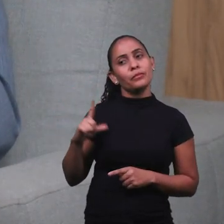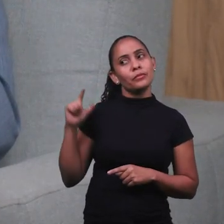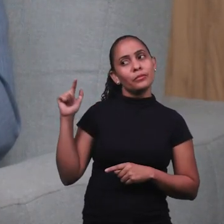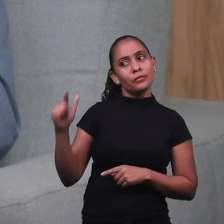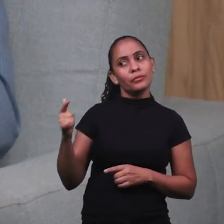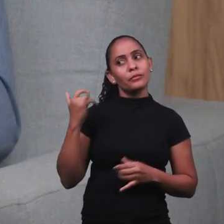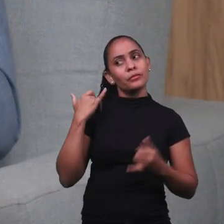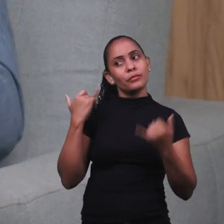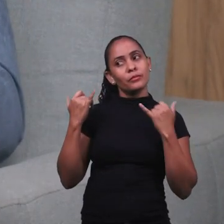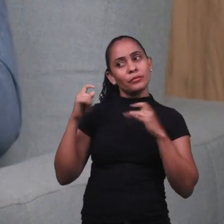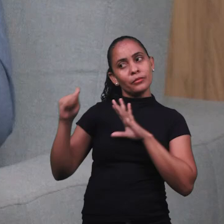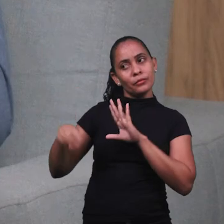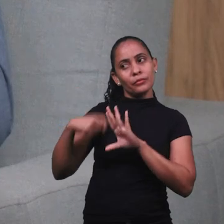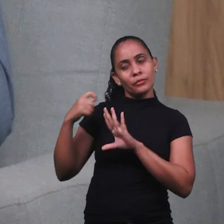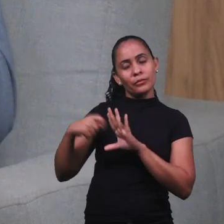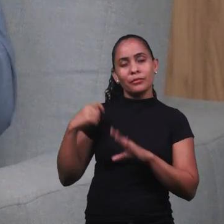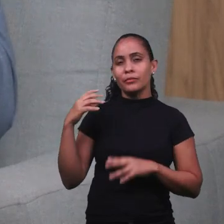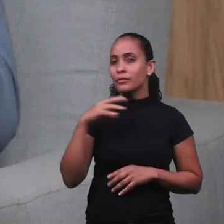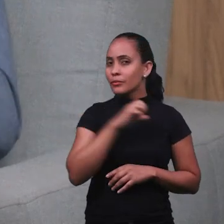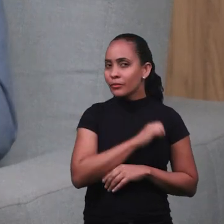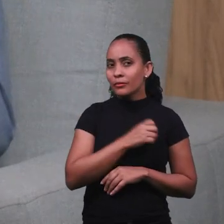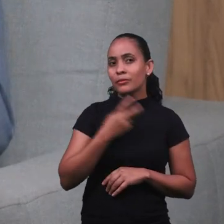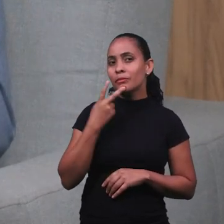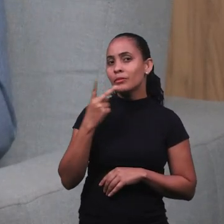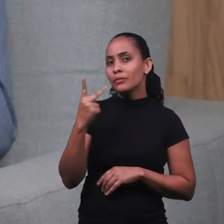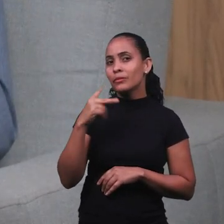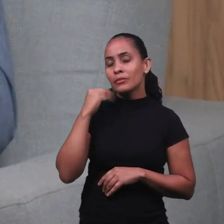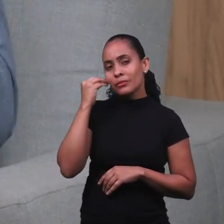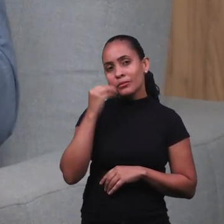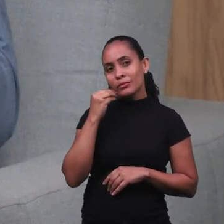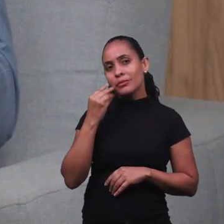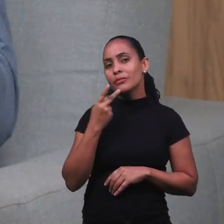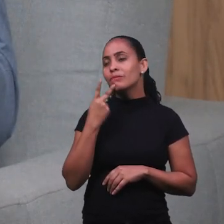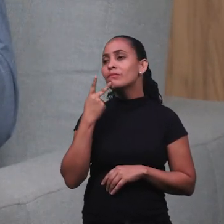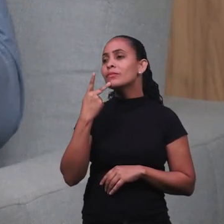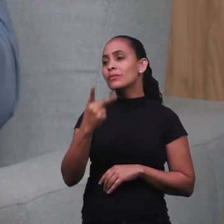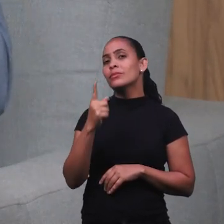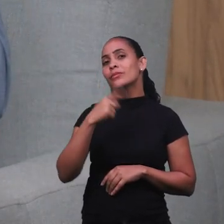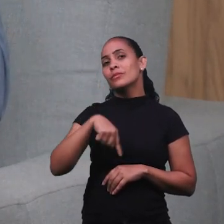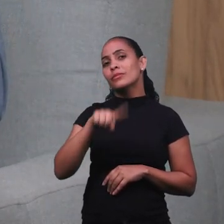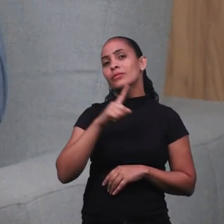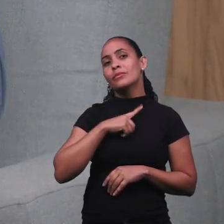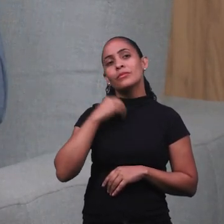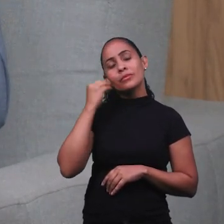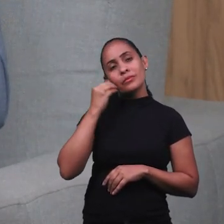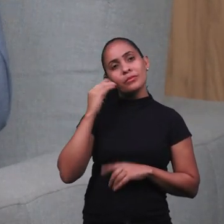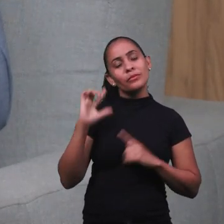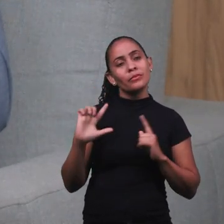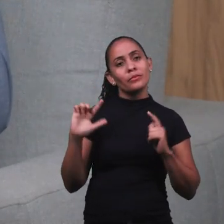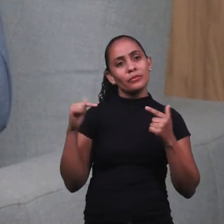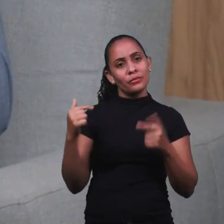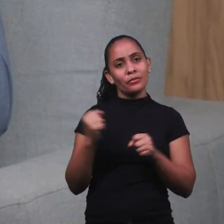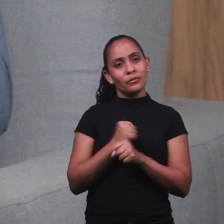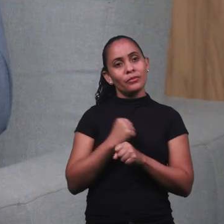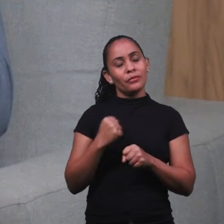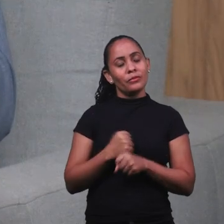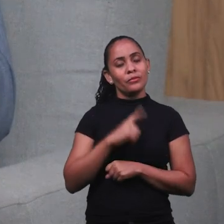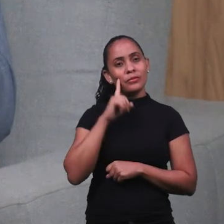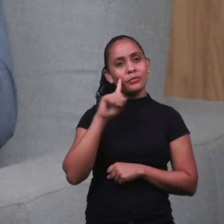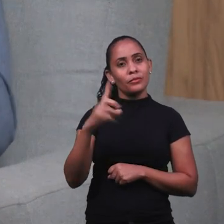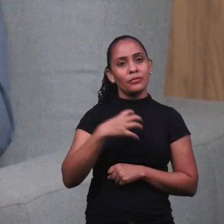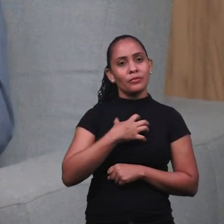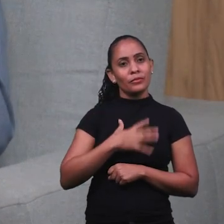o seu vídeo. Grava um vídeo curto, contando ali a sua experiência, falando aquilo que você tem feito na obra de Deus. E